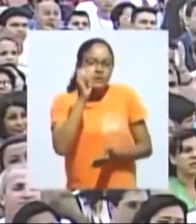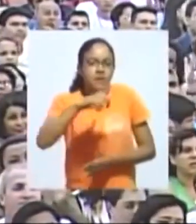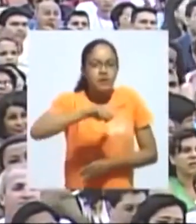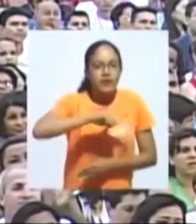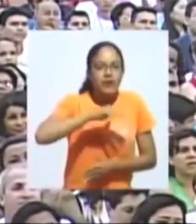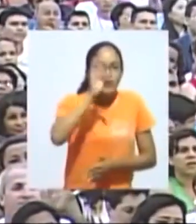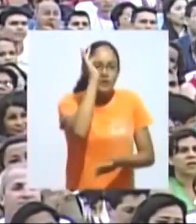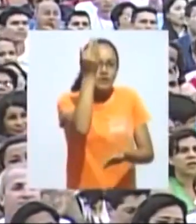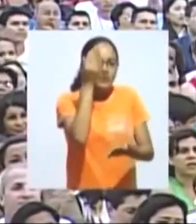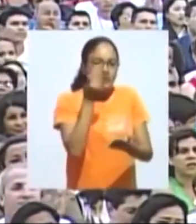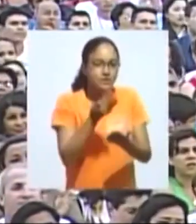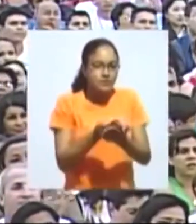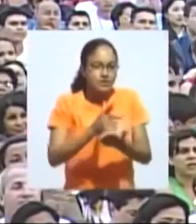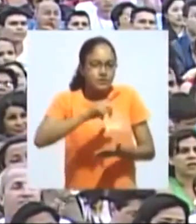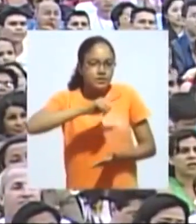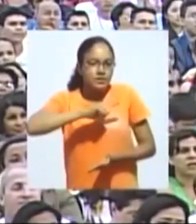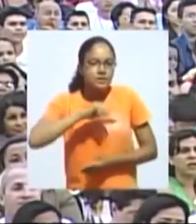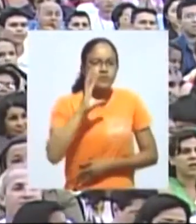mas não perdeu nada,